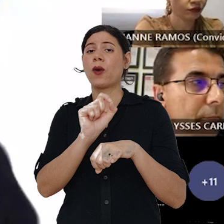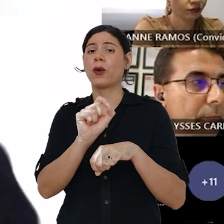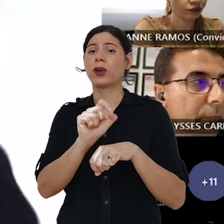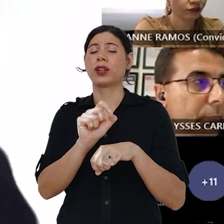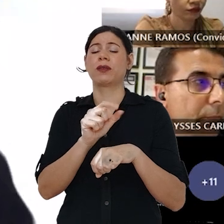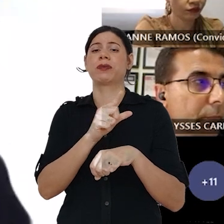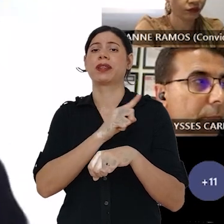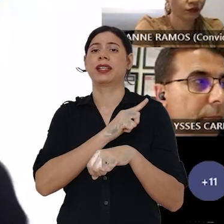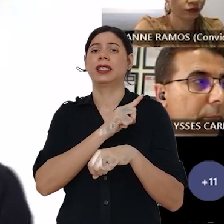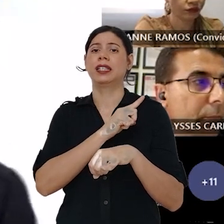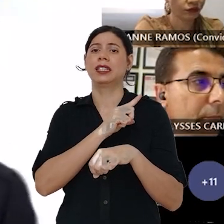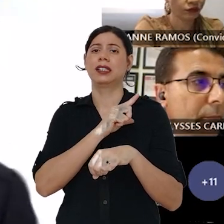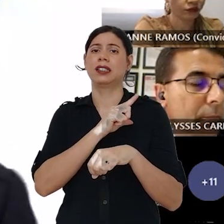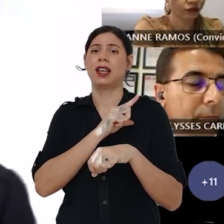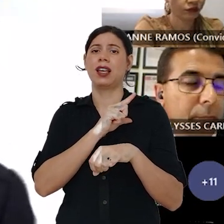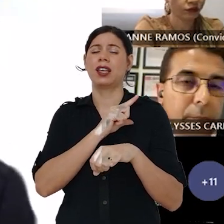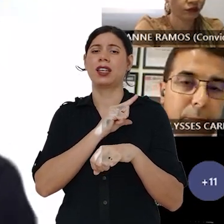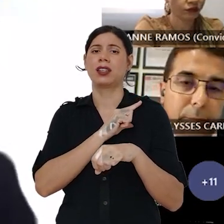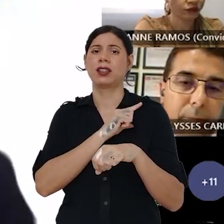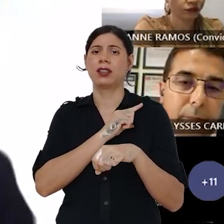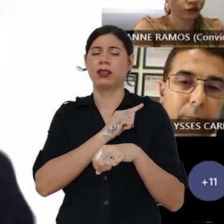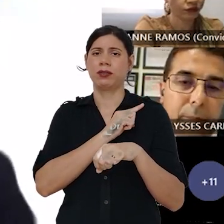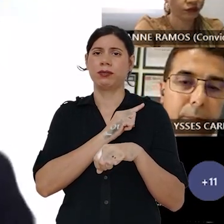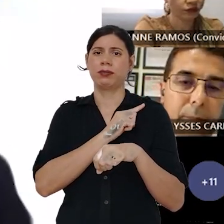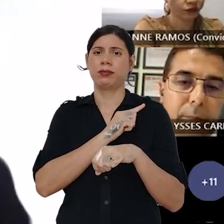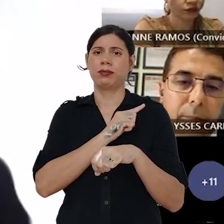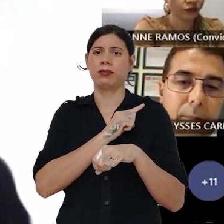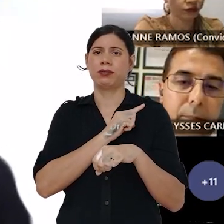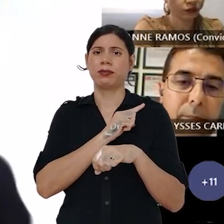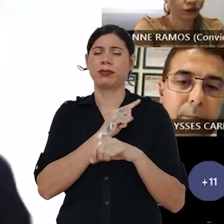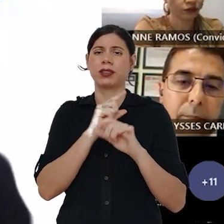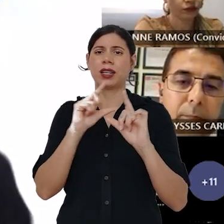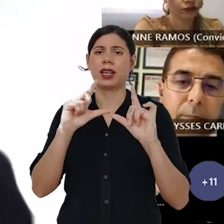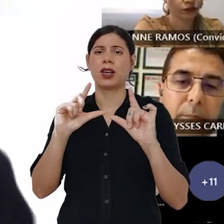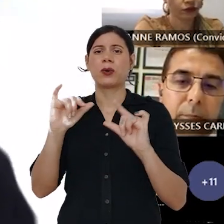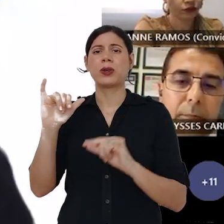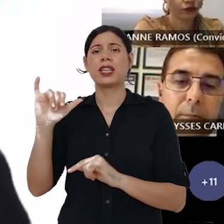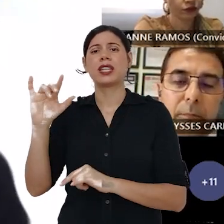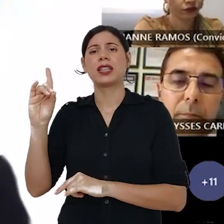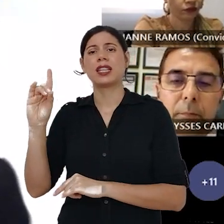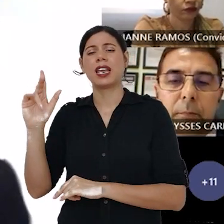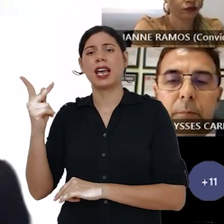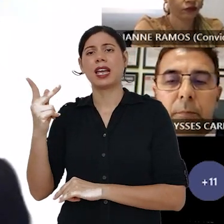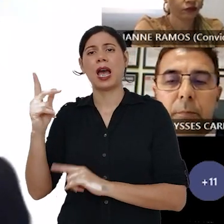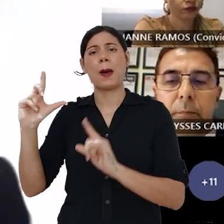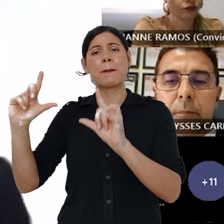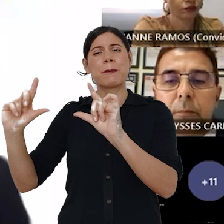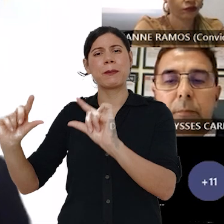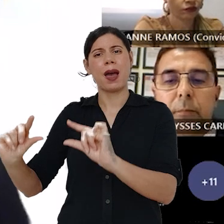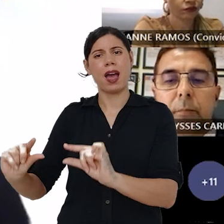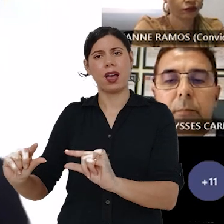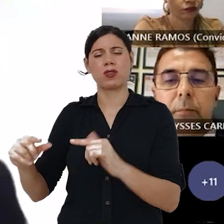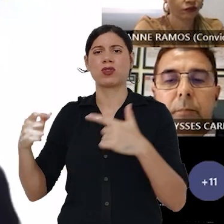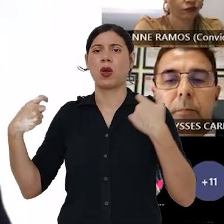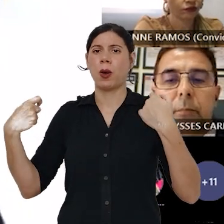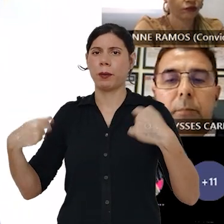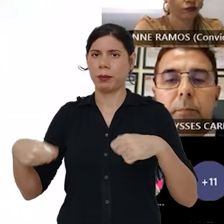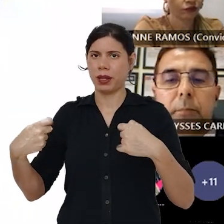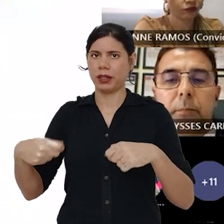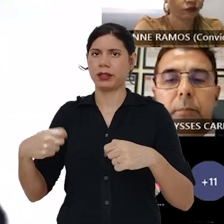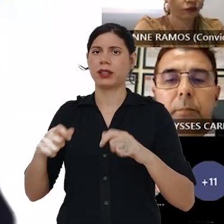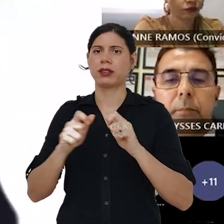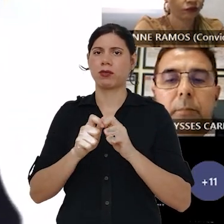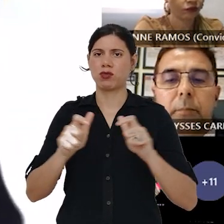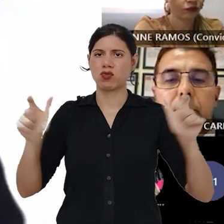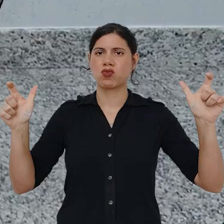que têm índices baixos de desenvolvimento social. Então, isso é necessário